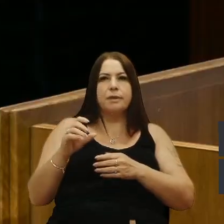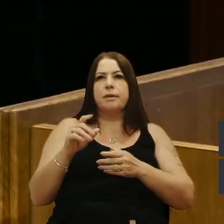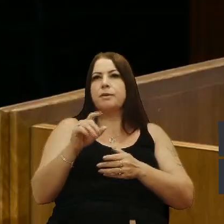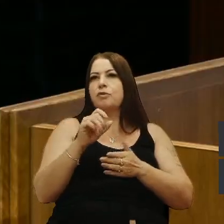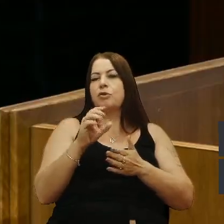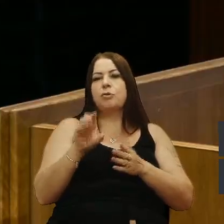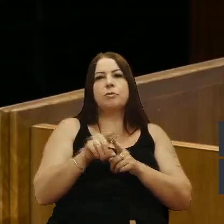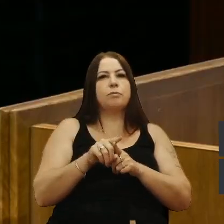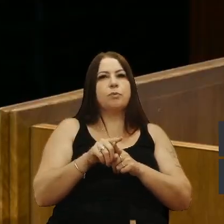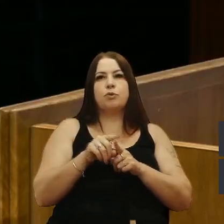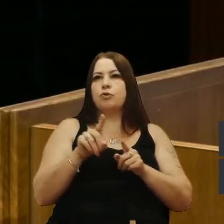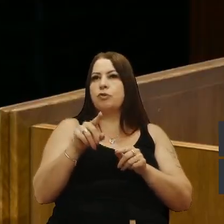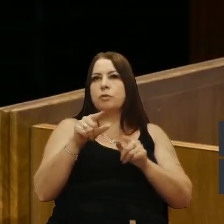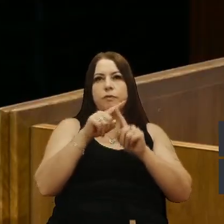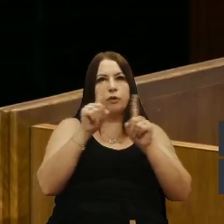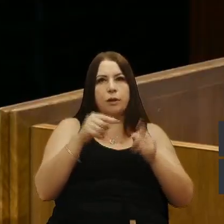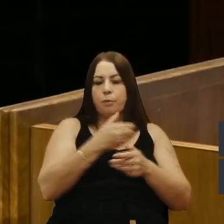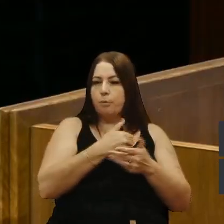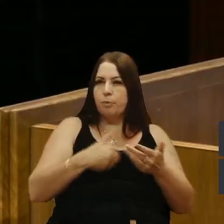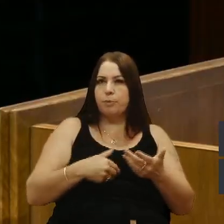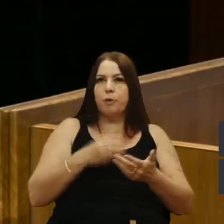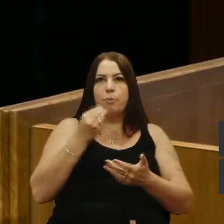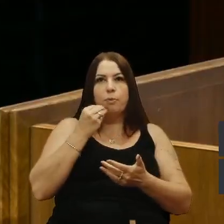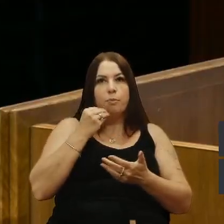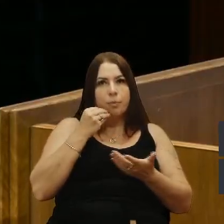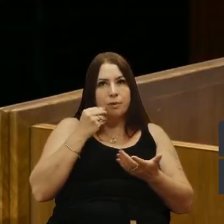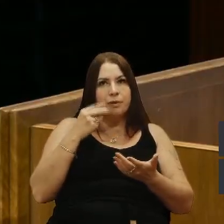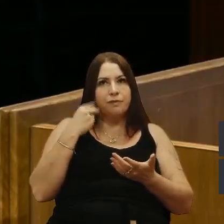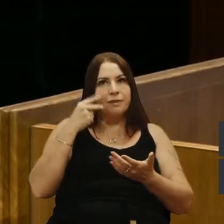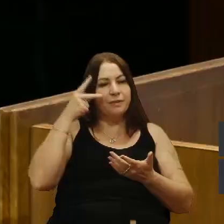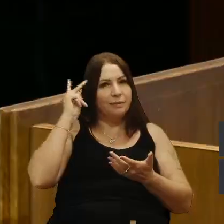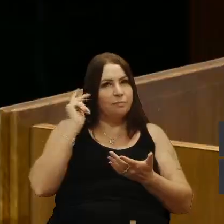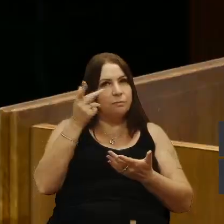comissão, CCs. Obviamente, vereador Iago, Vossa